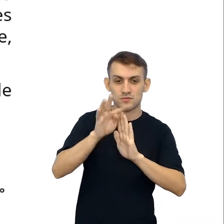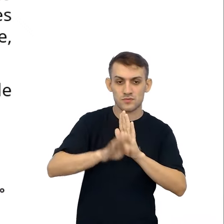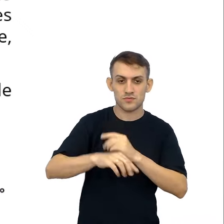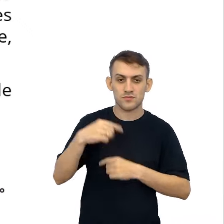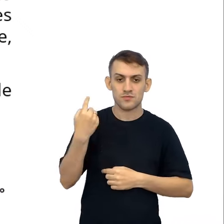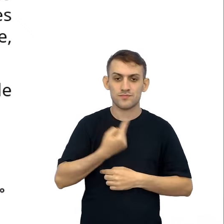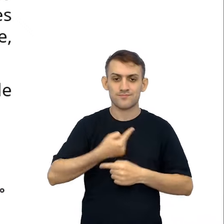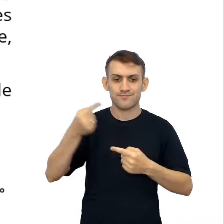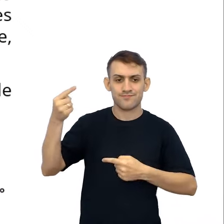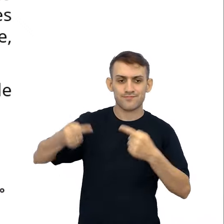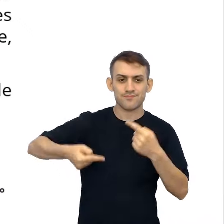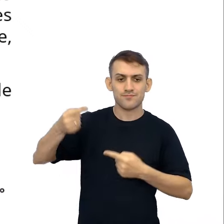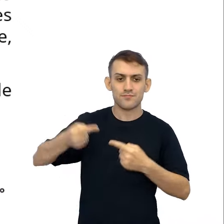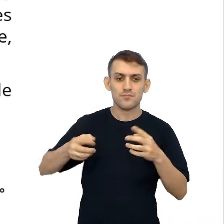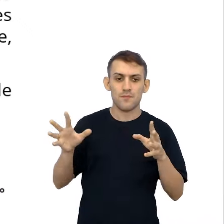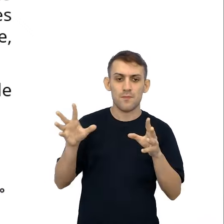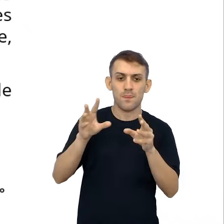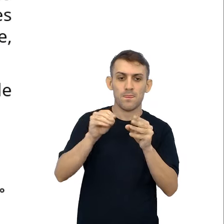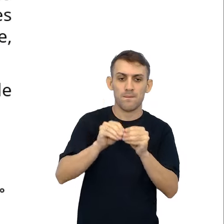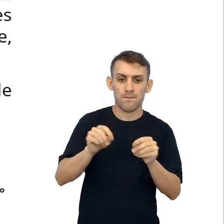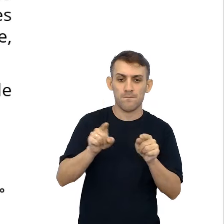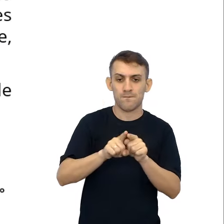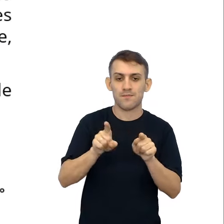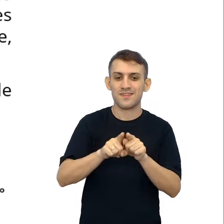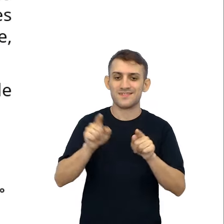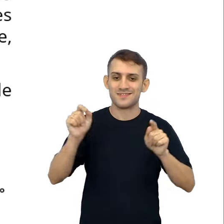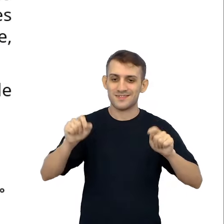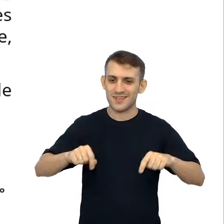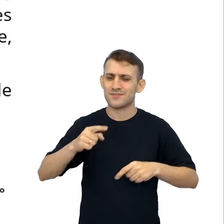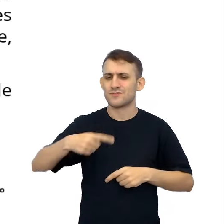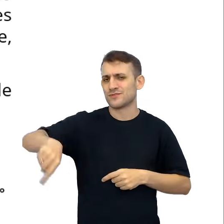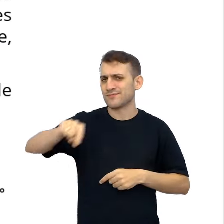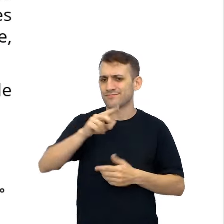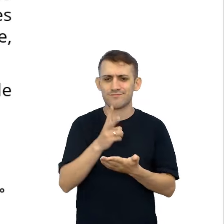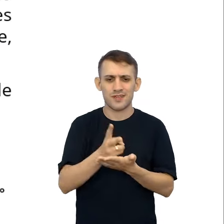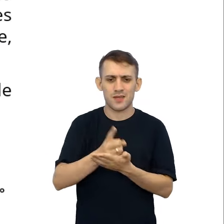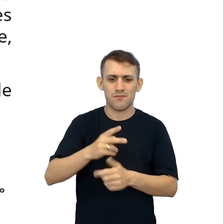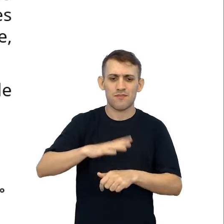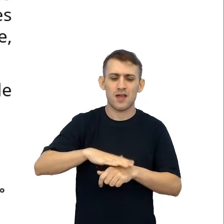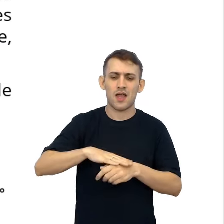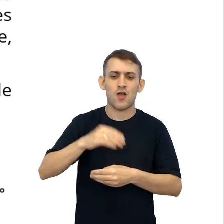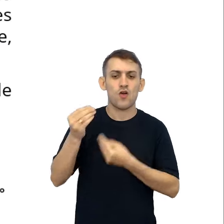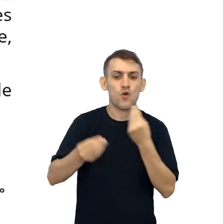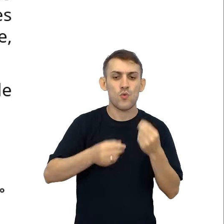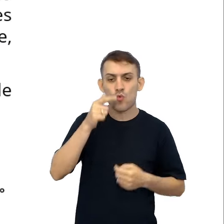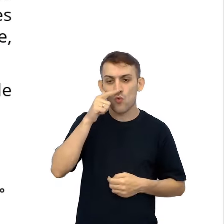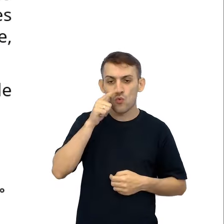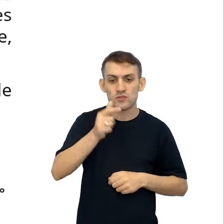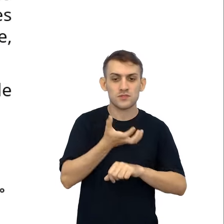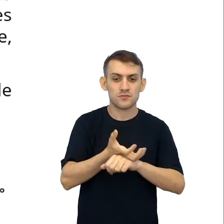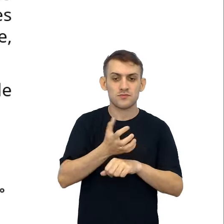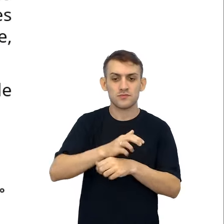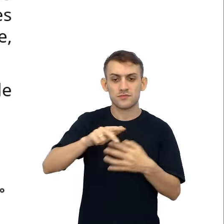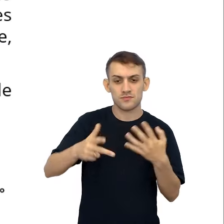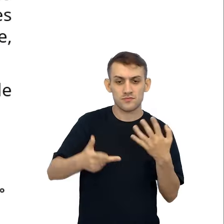discutir brevemente, né, uma coisa que vocês fazem bastante, né, como alcançar a interdisciplinaridade por meio de um